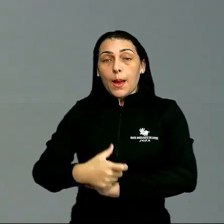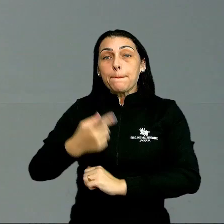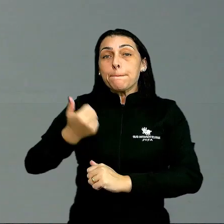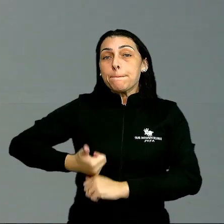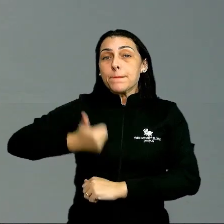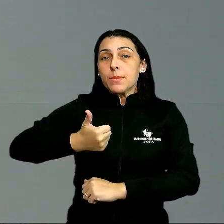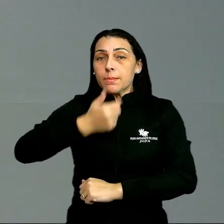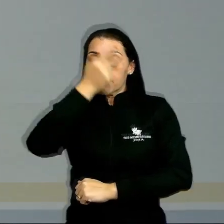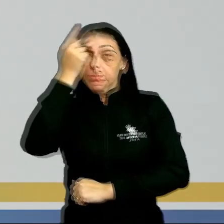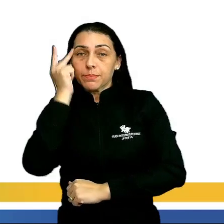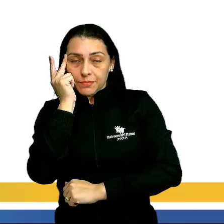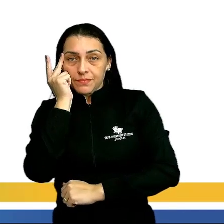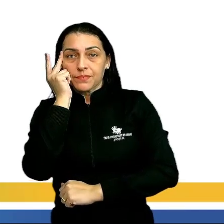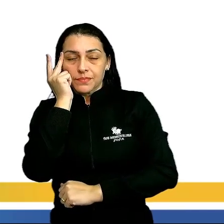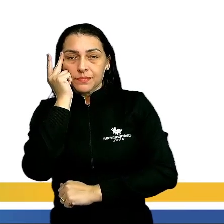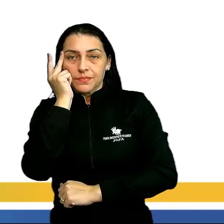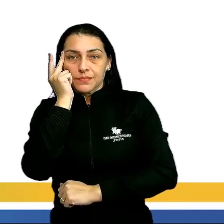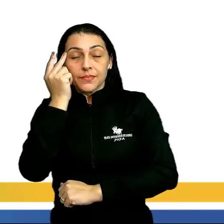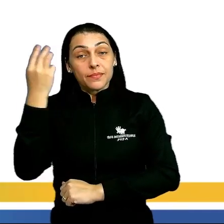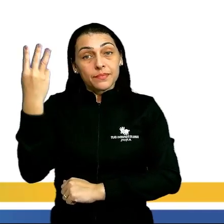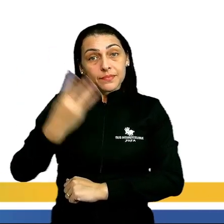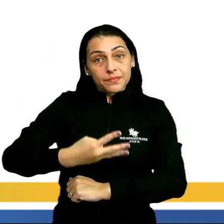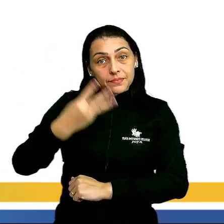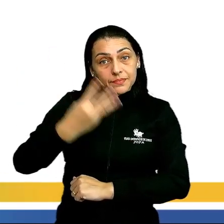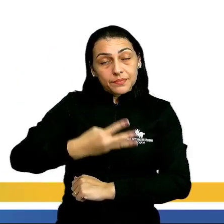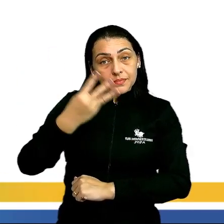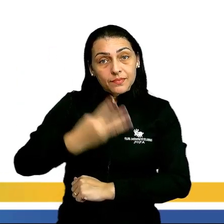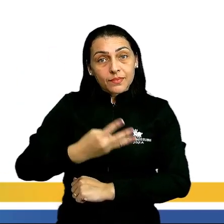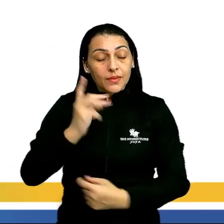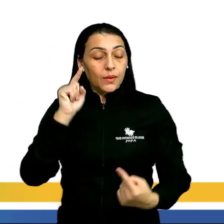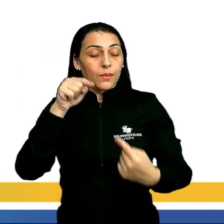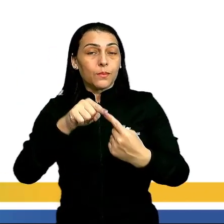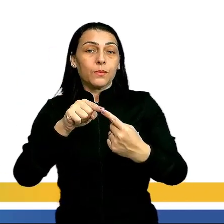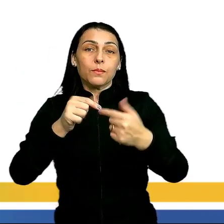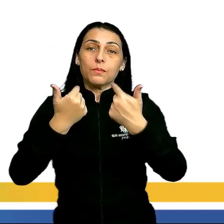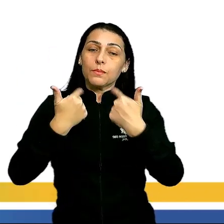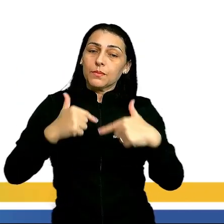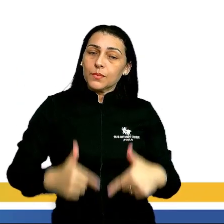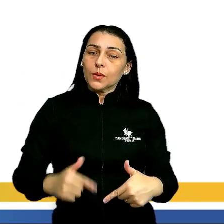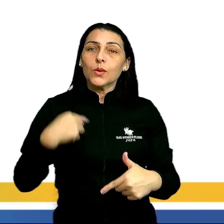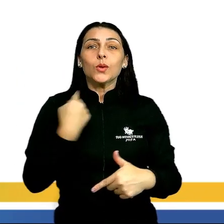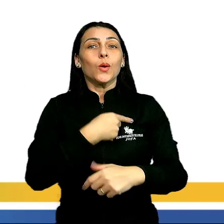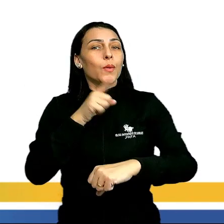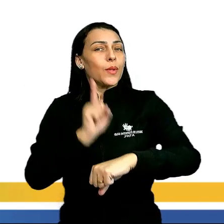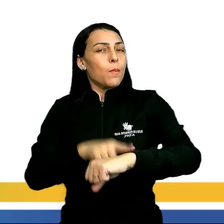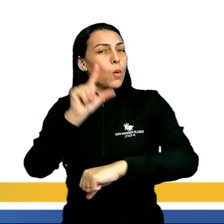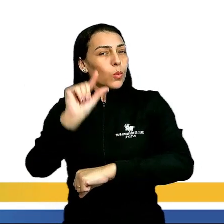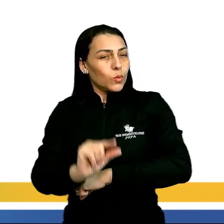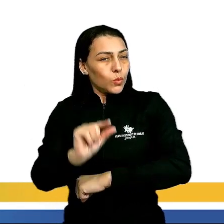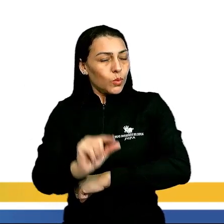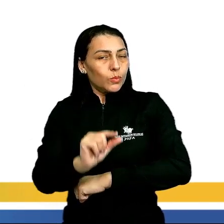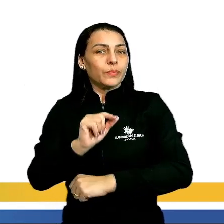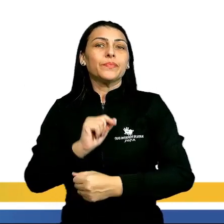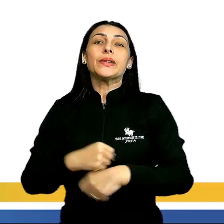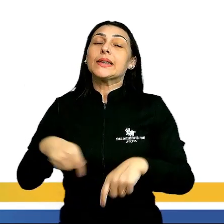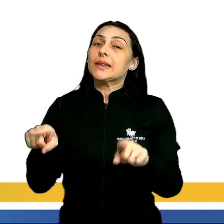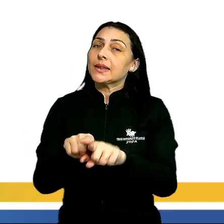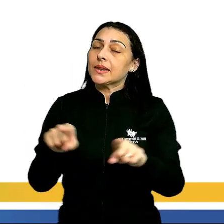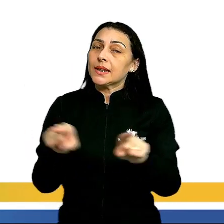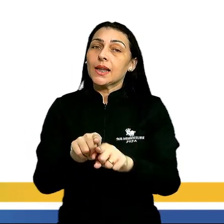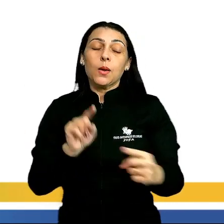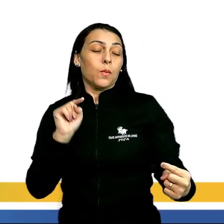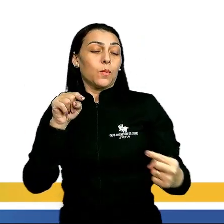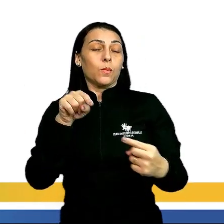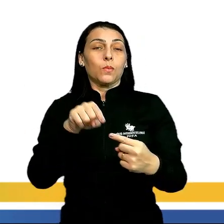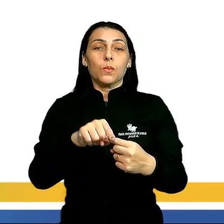primeira pessoa. E aí vamos à terceira função da linguagem, porque o nosso tempo é um pouco curto, também chamada